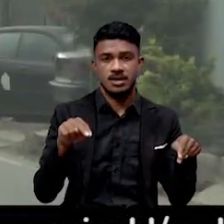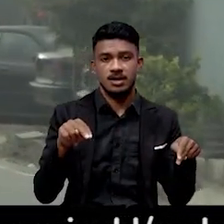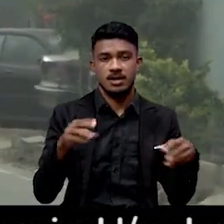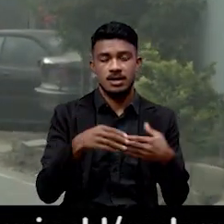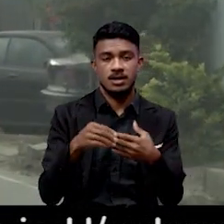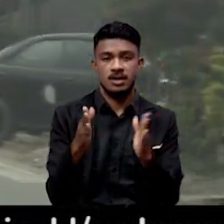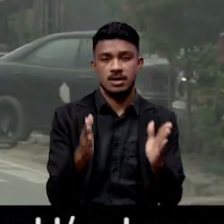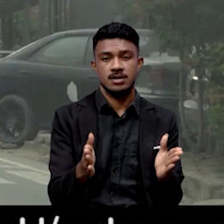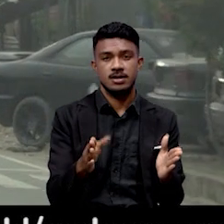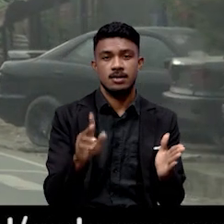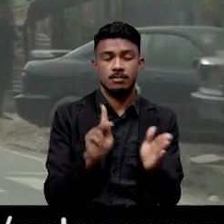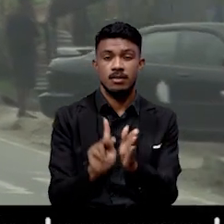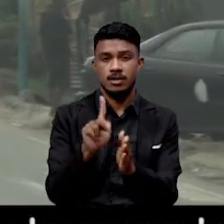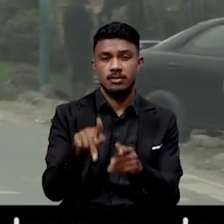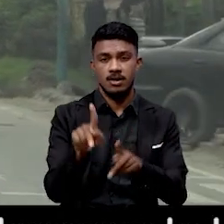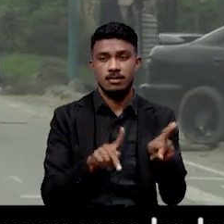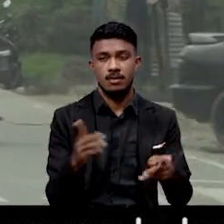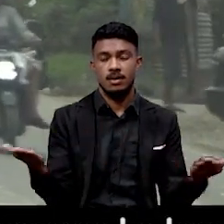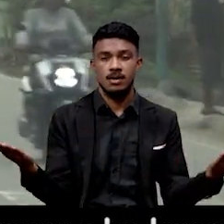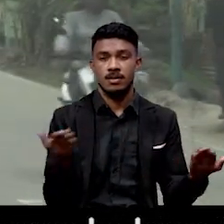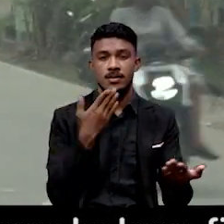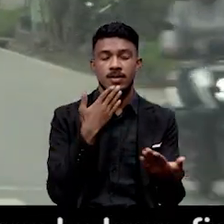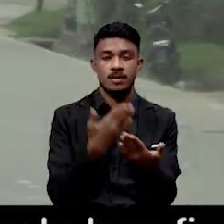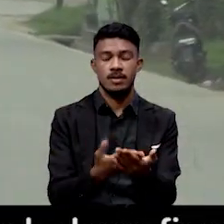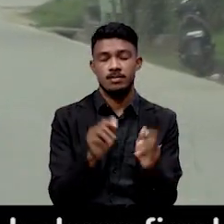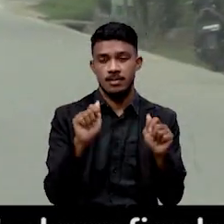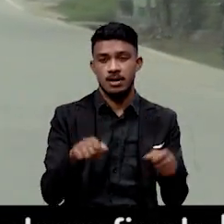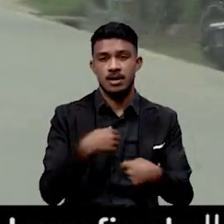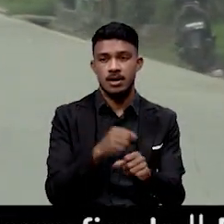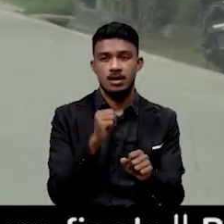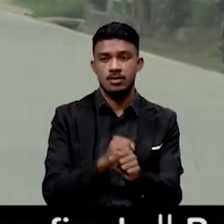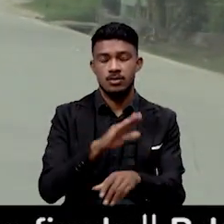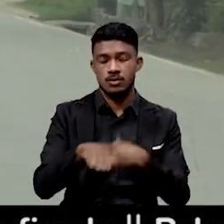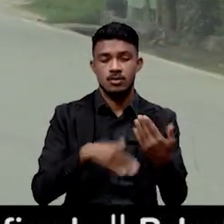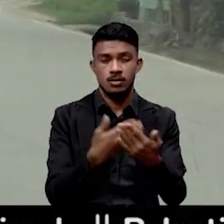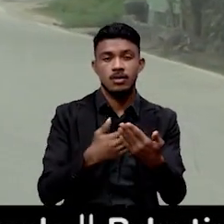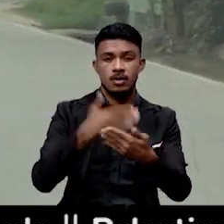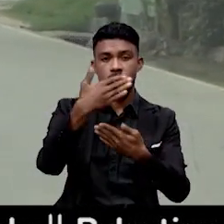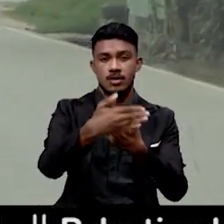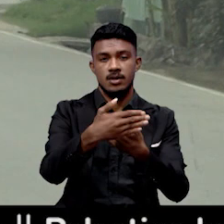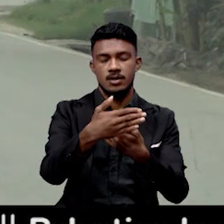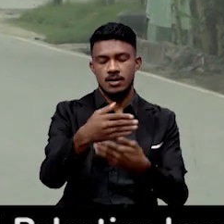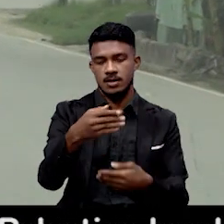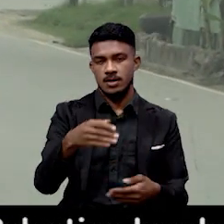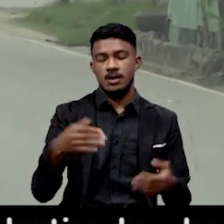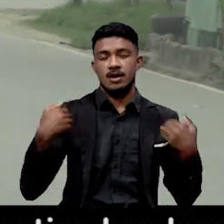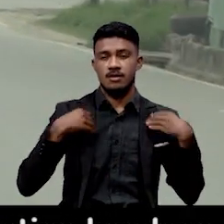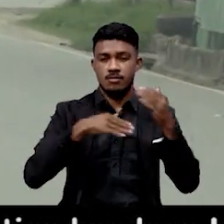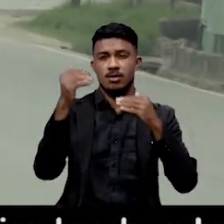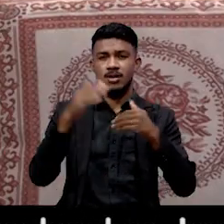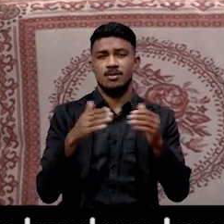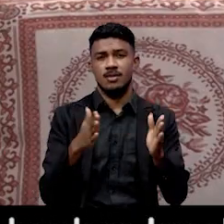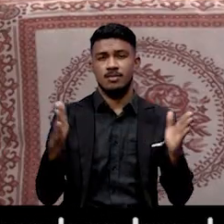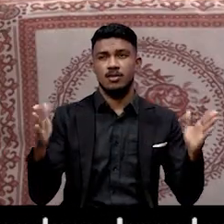Liderança, planeamento, é uma maneira qualificada da cultura, não é? Bela, ralo, bota, né? Bom, né? Da maneira que o problema bota na Coreia, né? É falta